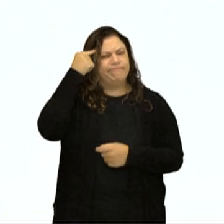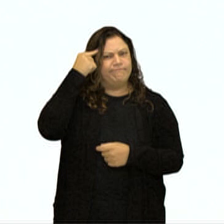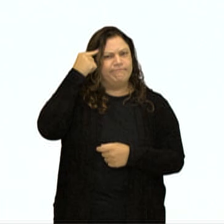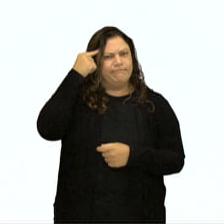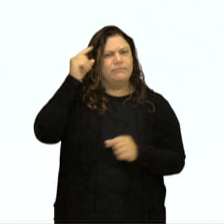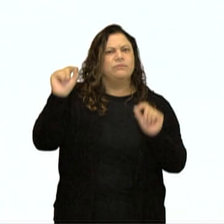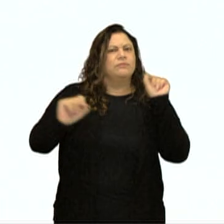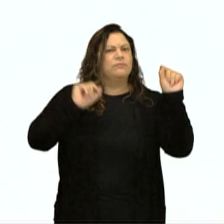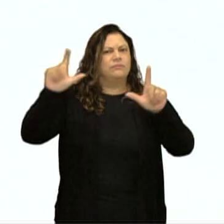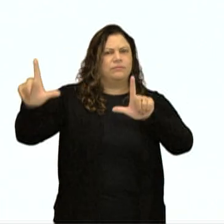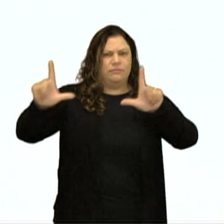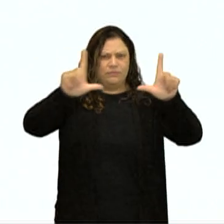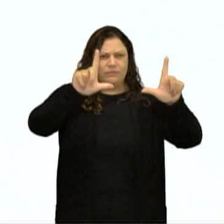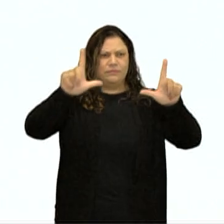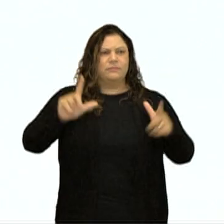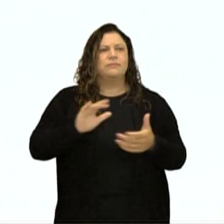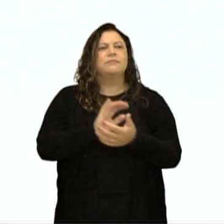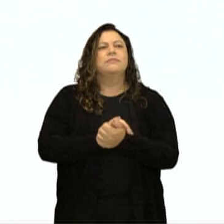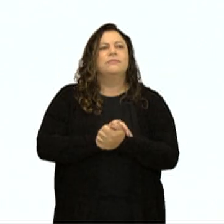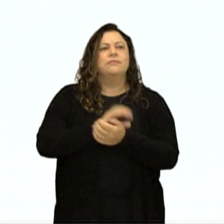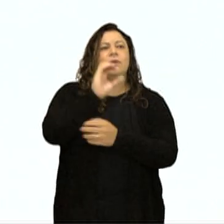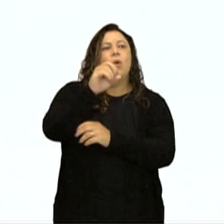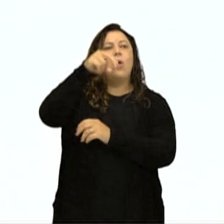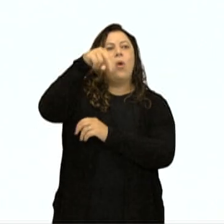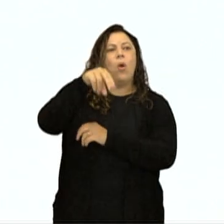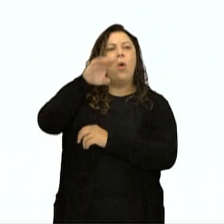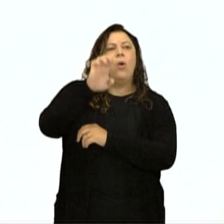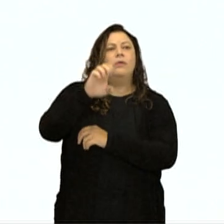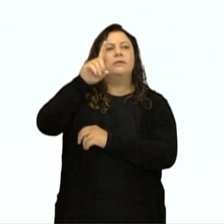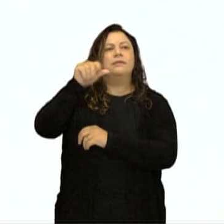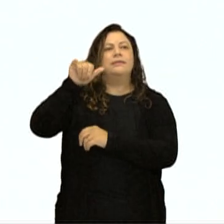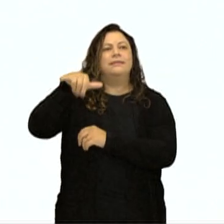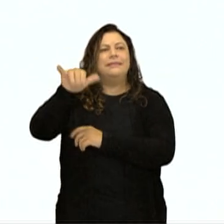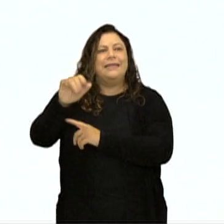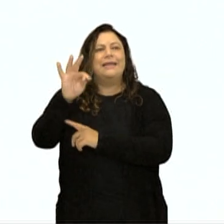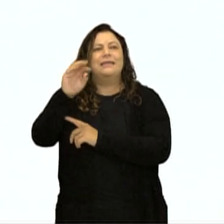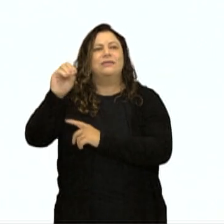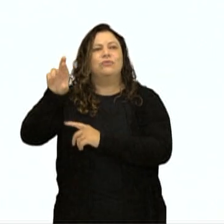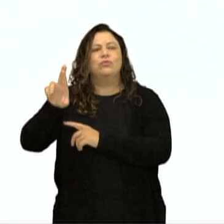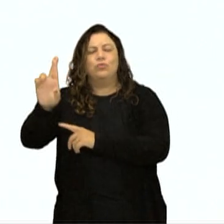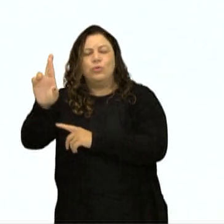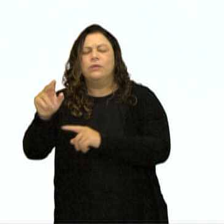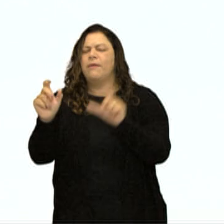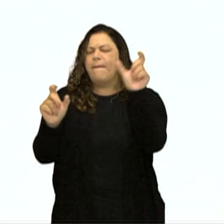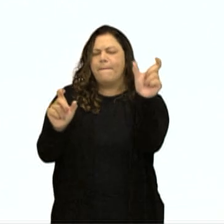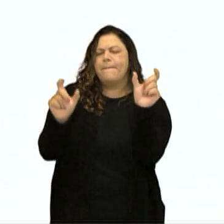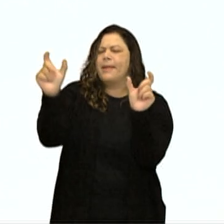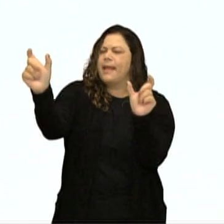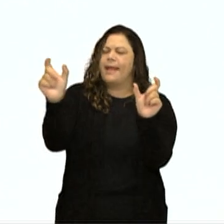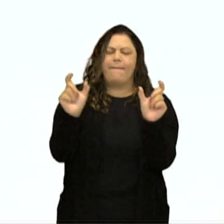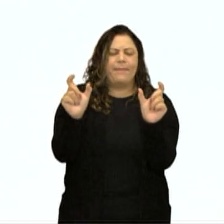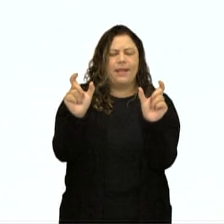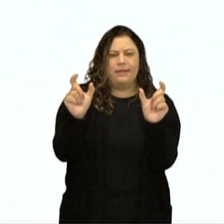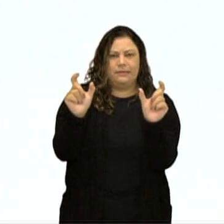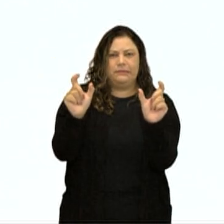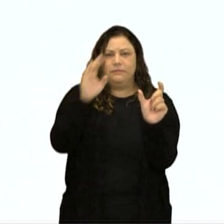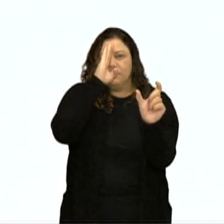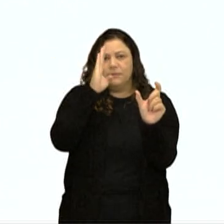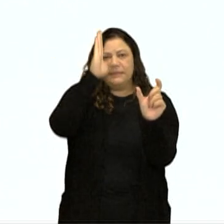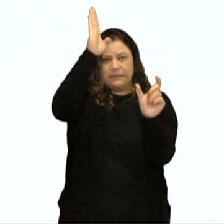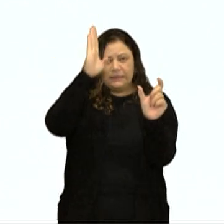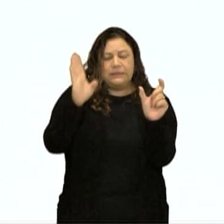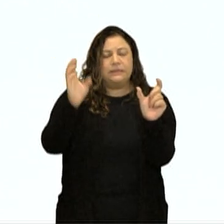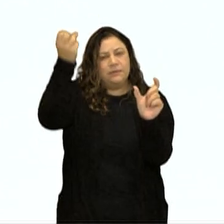página. One Day Tour in New York City. Então a gente tem que pegar algumas palavrinhas-chave que